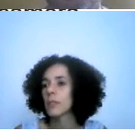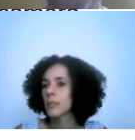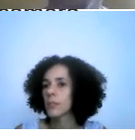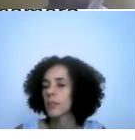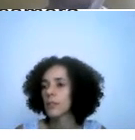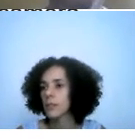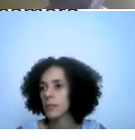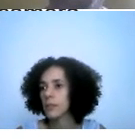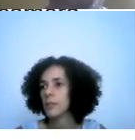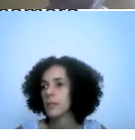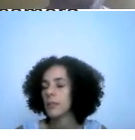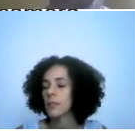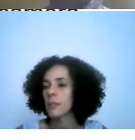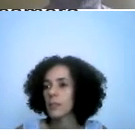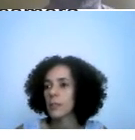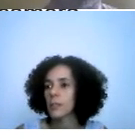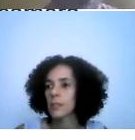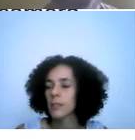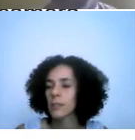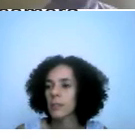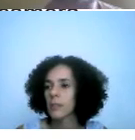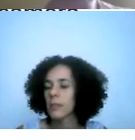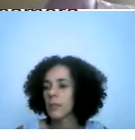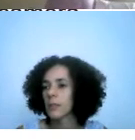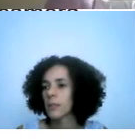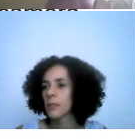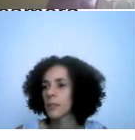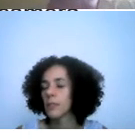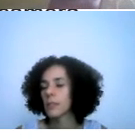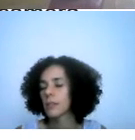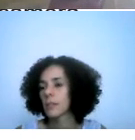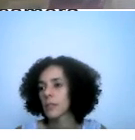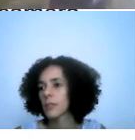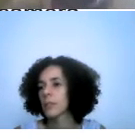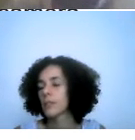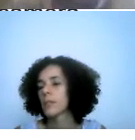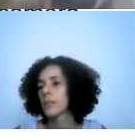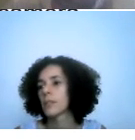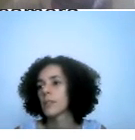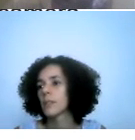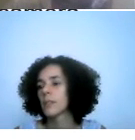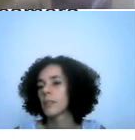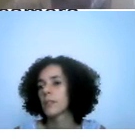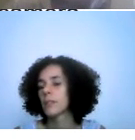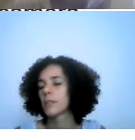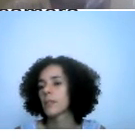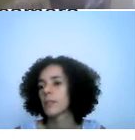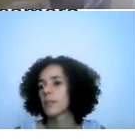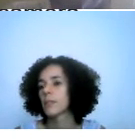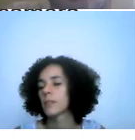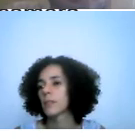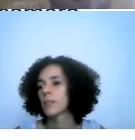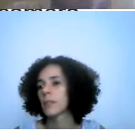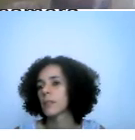invasoras na região Nordeste, analisando os estados e a distribuição dessas espécies. E eles criaram